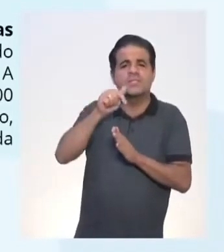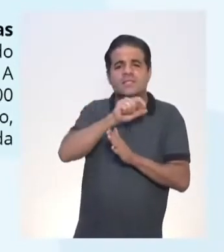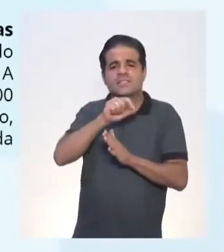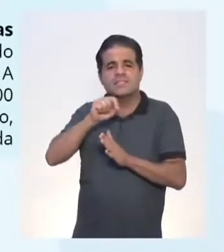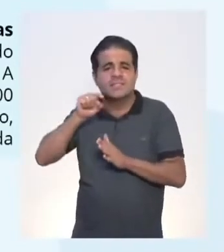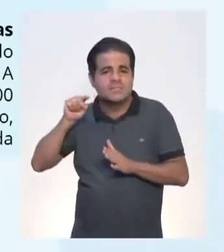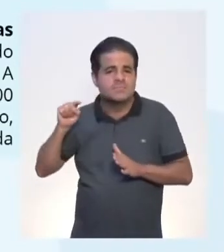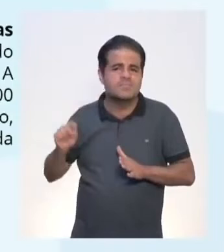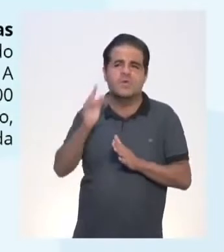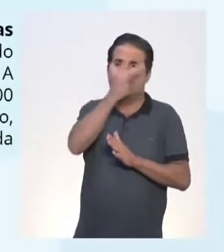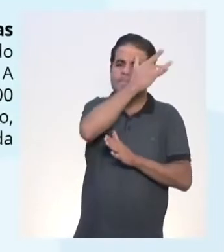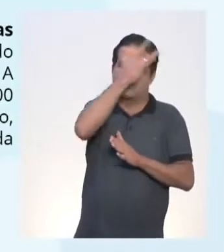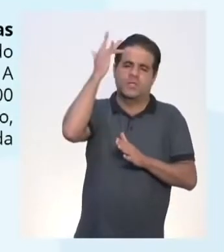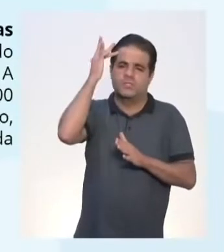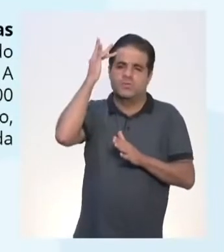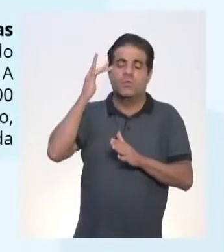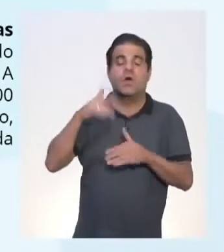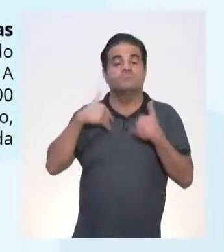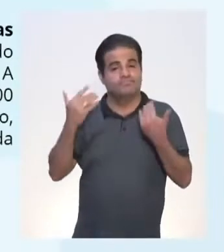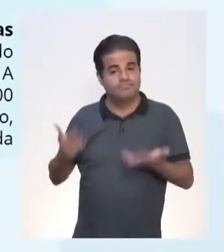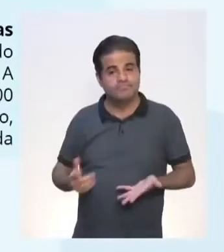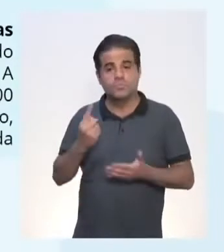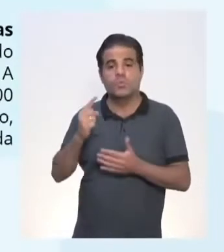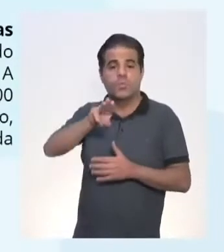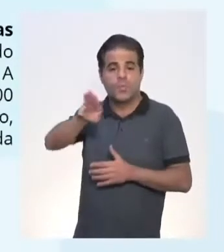27.700.000 pessoas, das quais